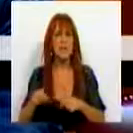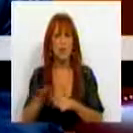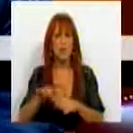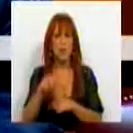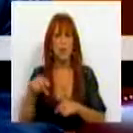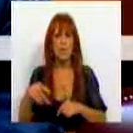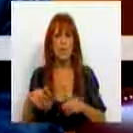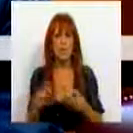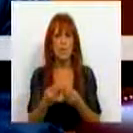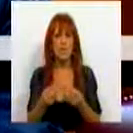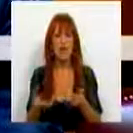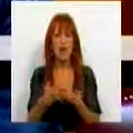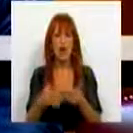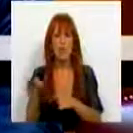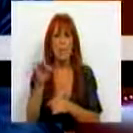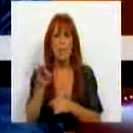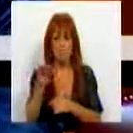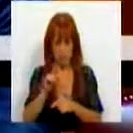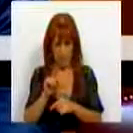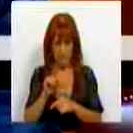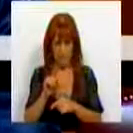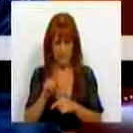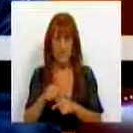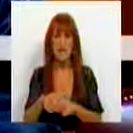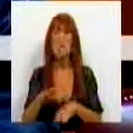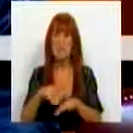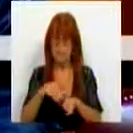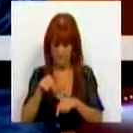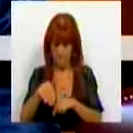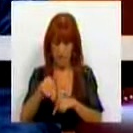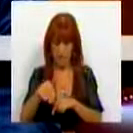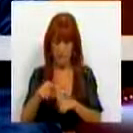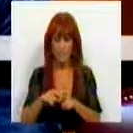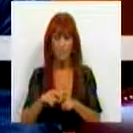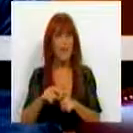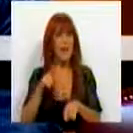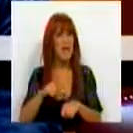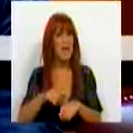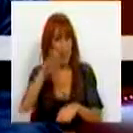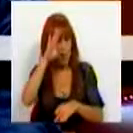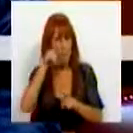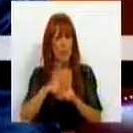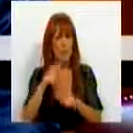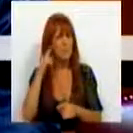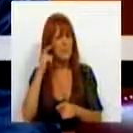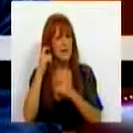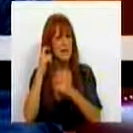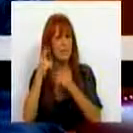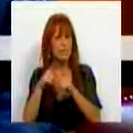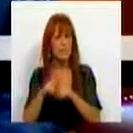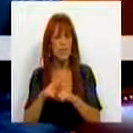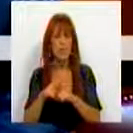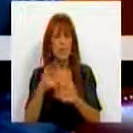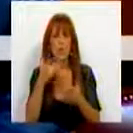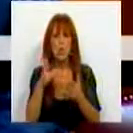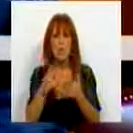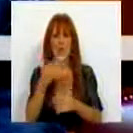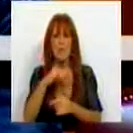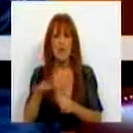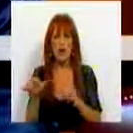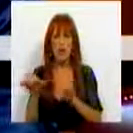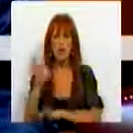em matéria de União Económica e Monetária. E falo-á a tempo de ser tido em conta no livro branco que a